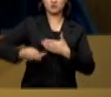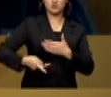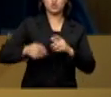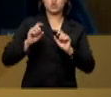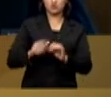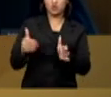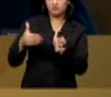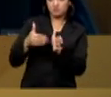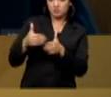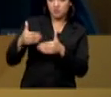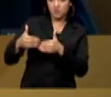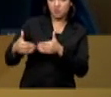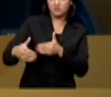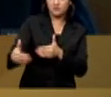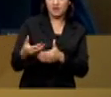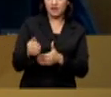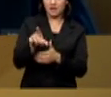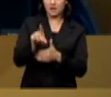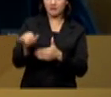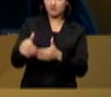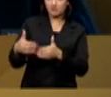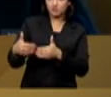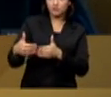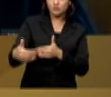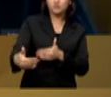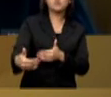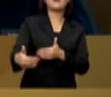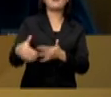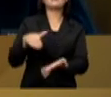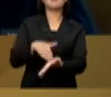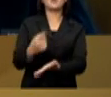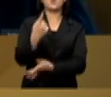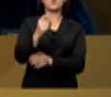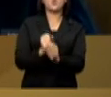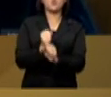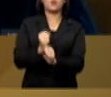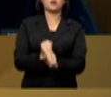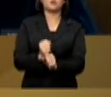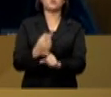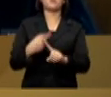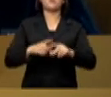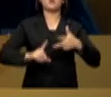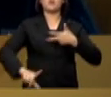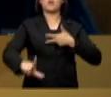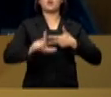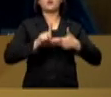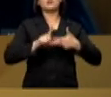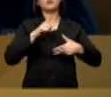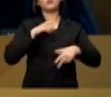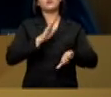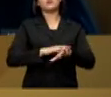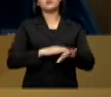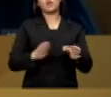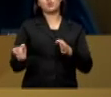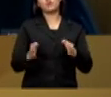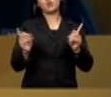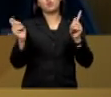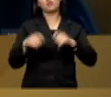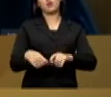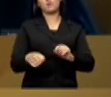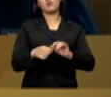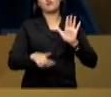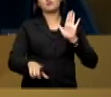inconstitucionalidade durante um ano, prazo no qual o Poder Legislativo poderá editar